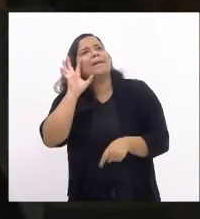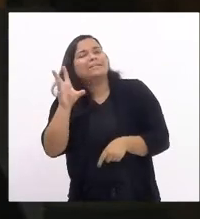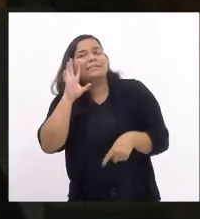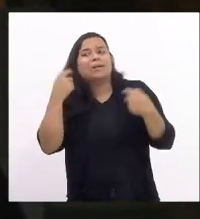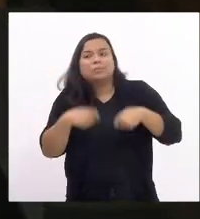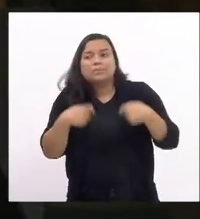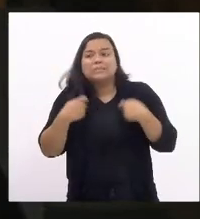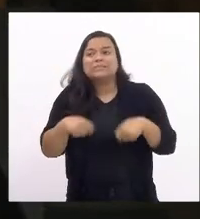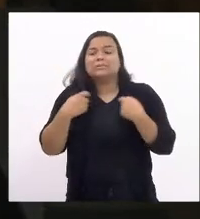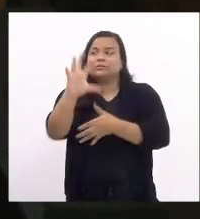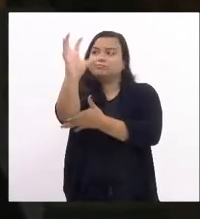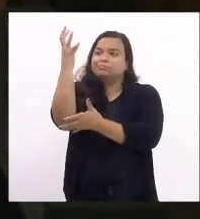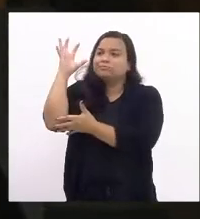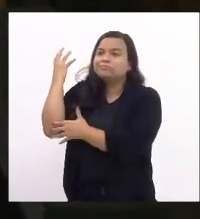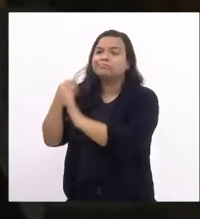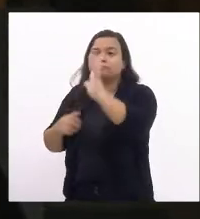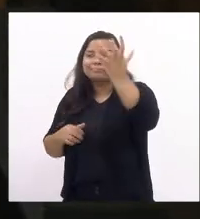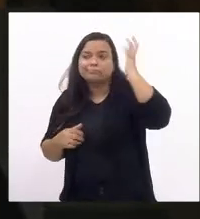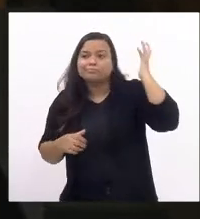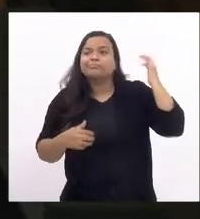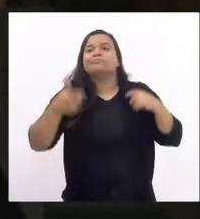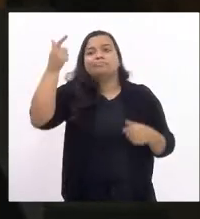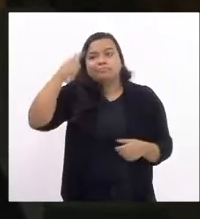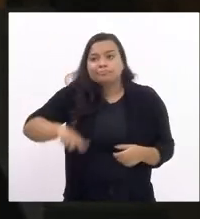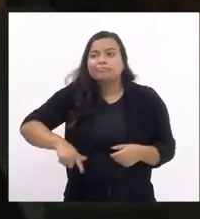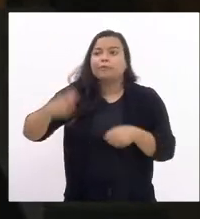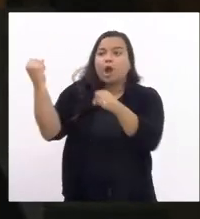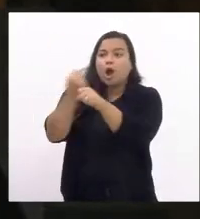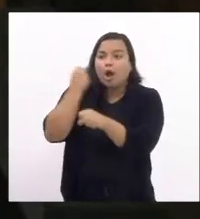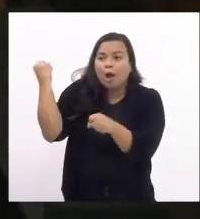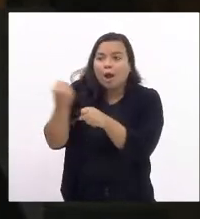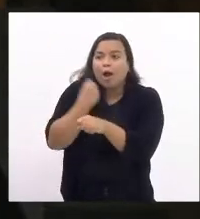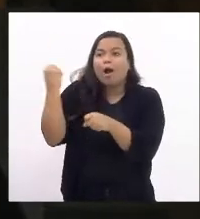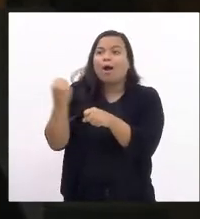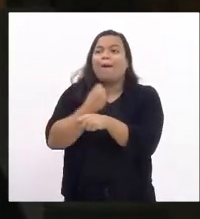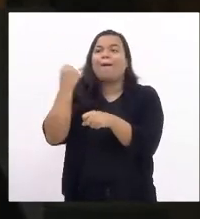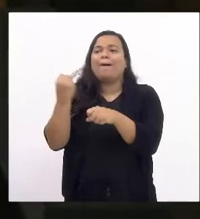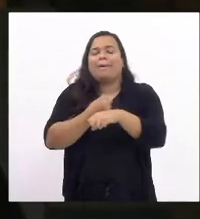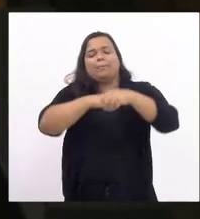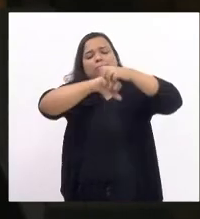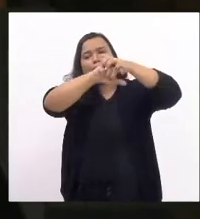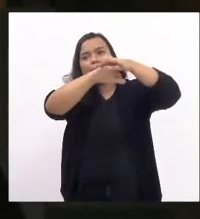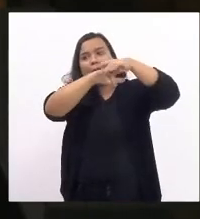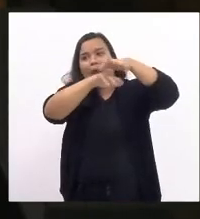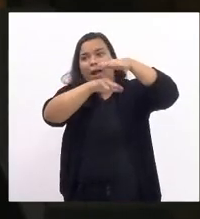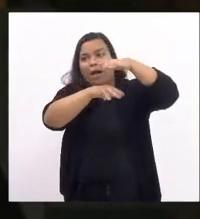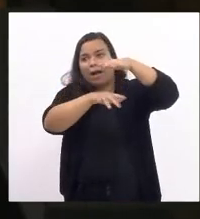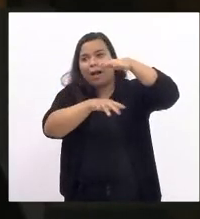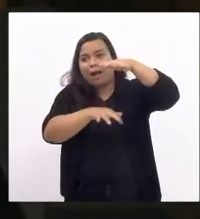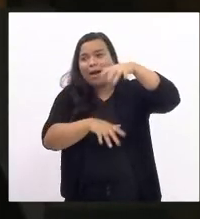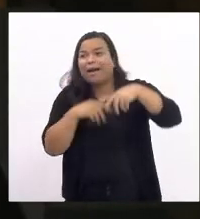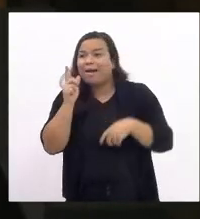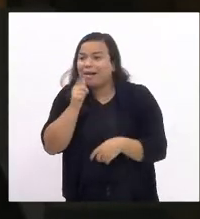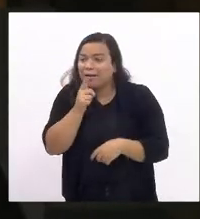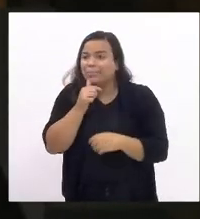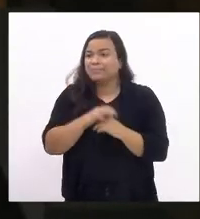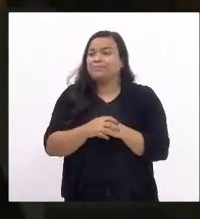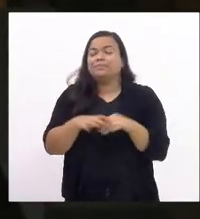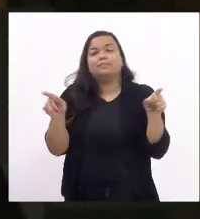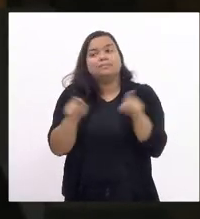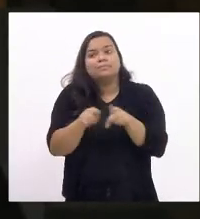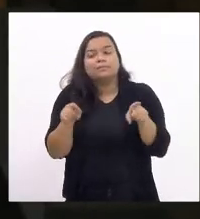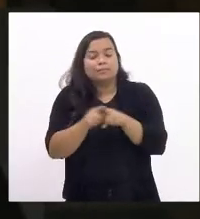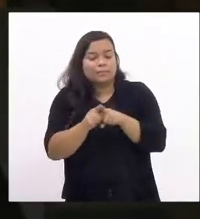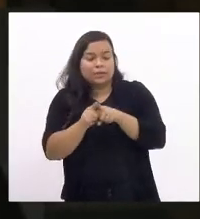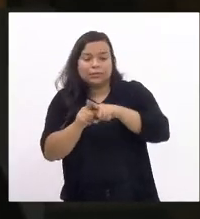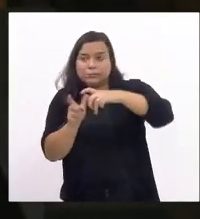em reflorestamento, em obras de drenagem nas encostas, em contenção de encostas,